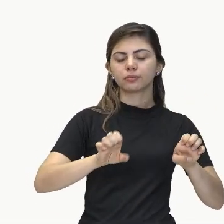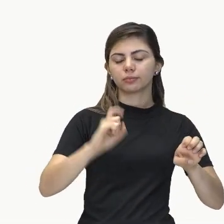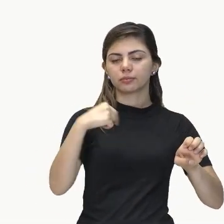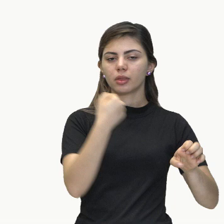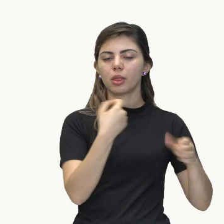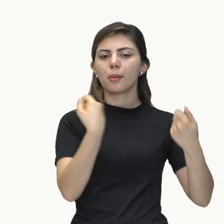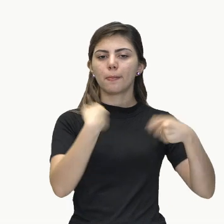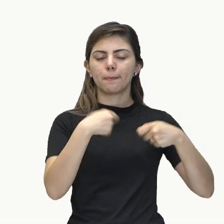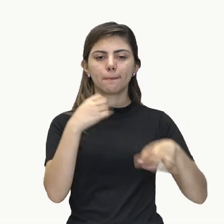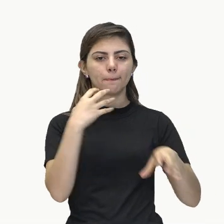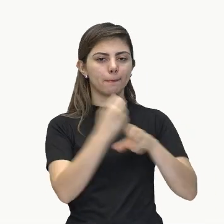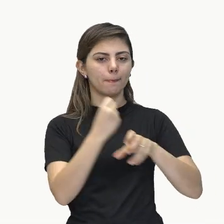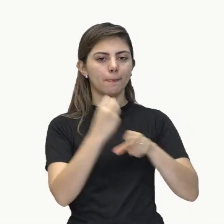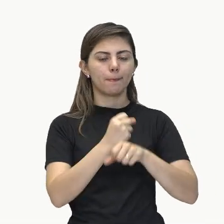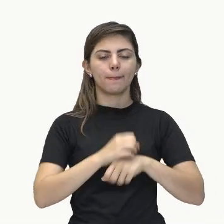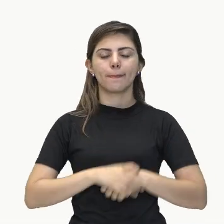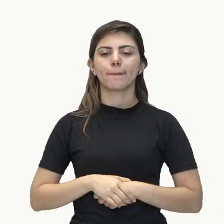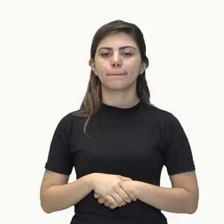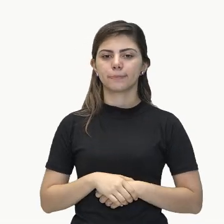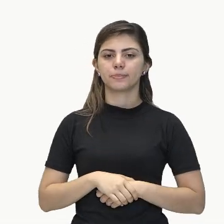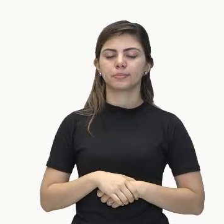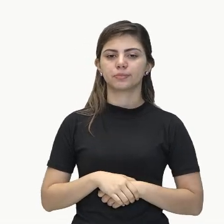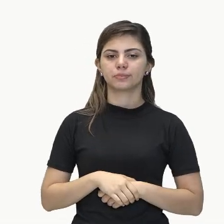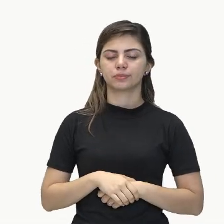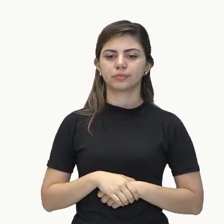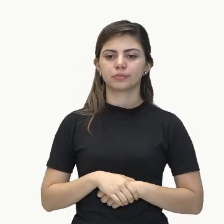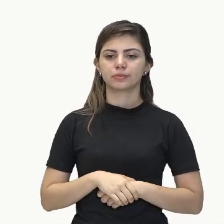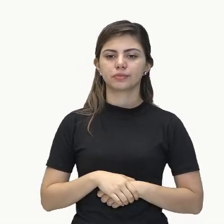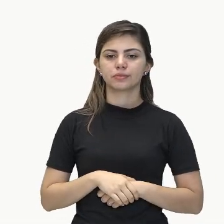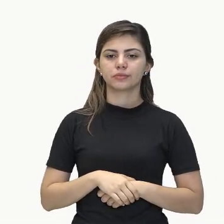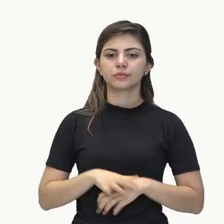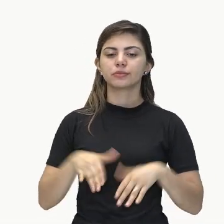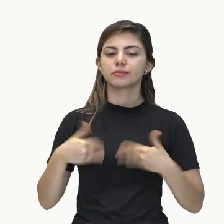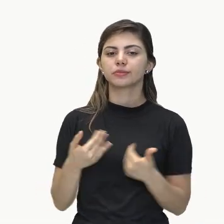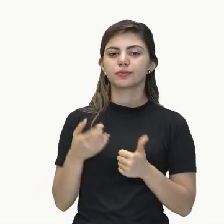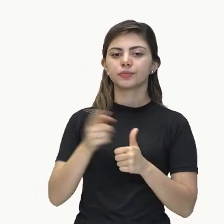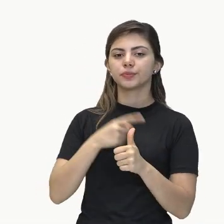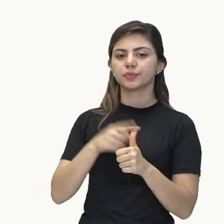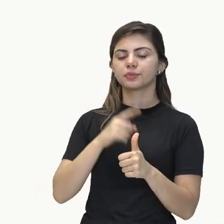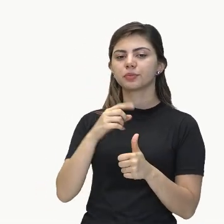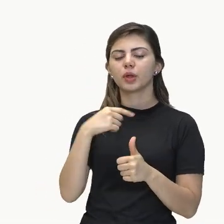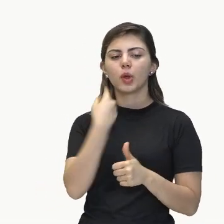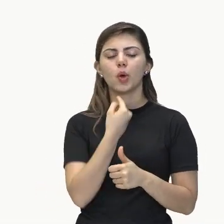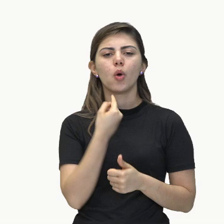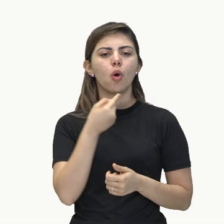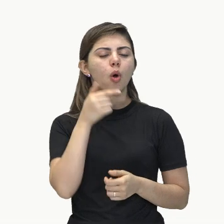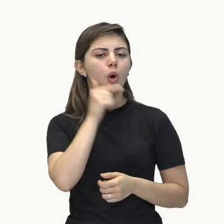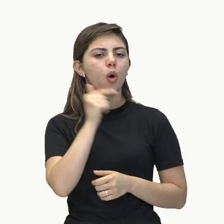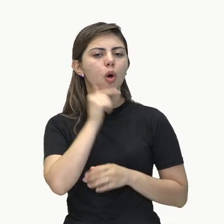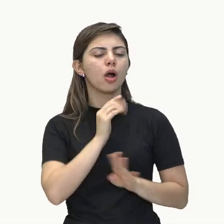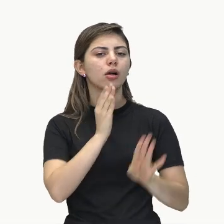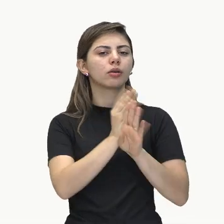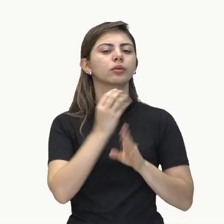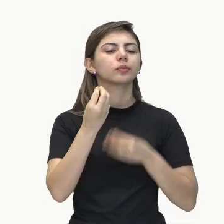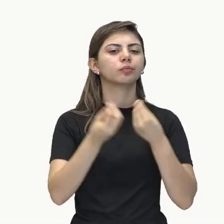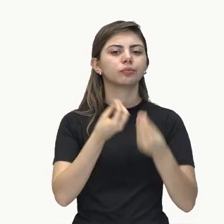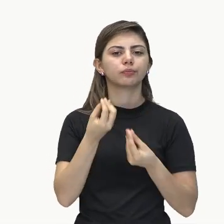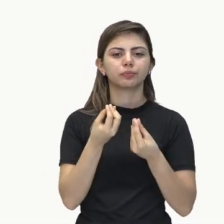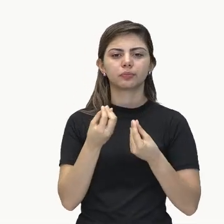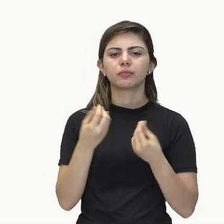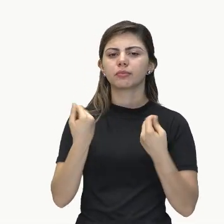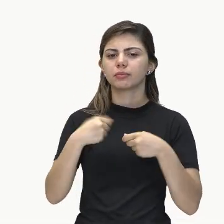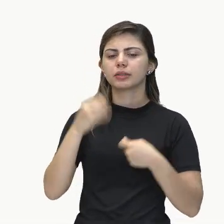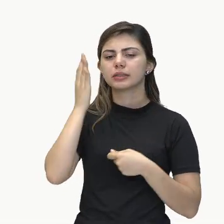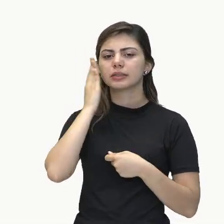incógnitas. Tá? O primeiro passo para a gente resolver o nosso sistema é identificar se ele